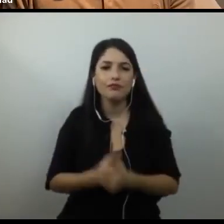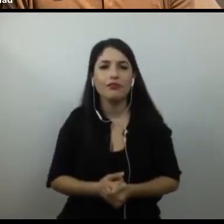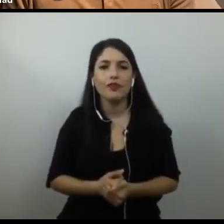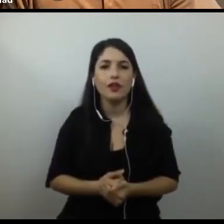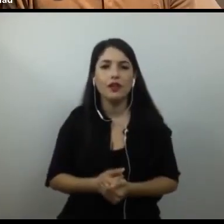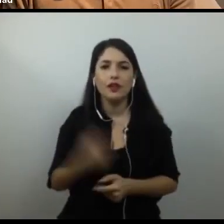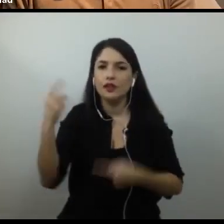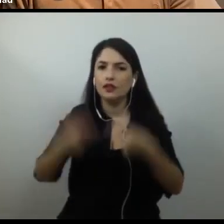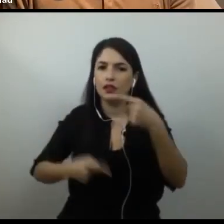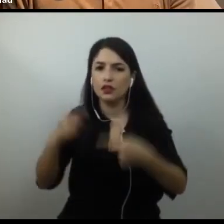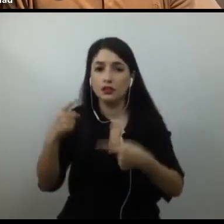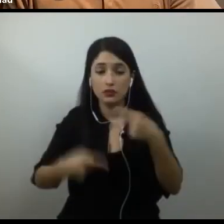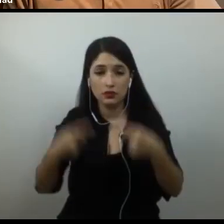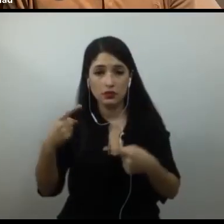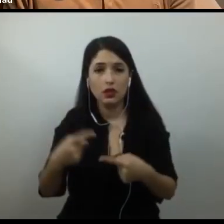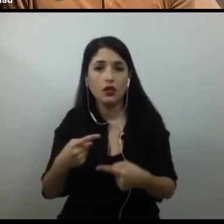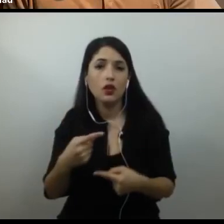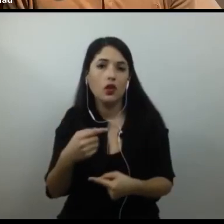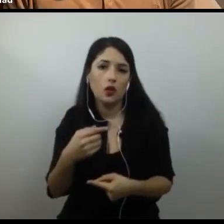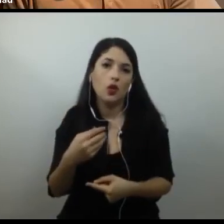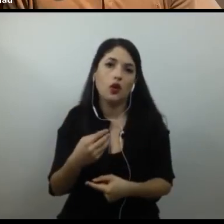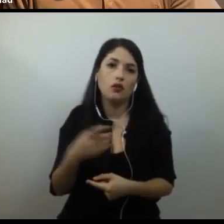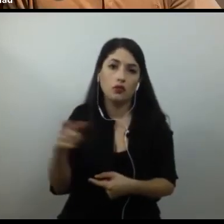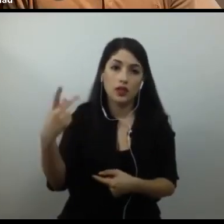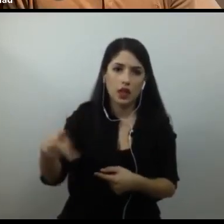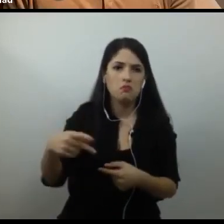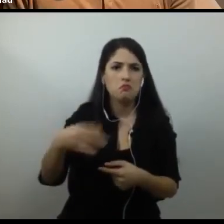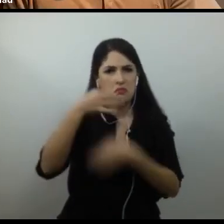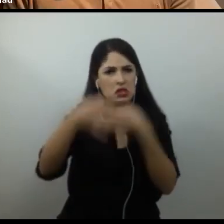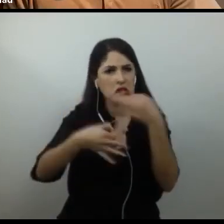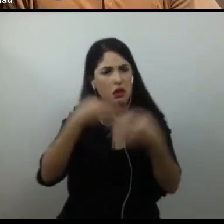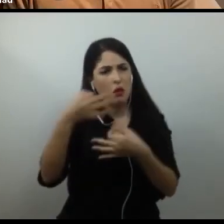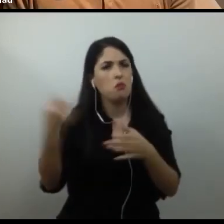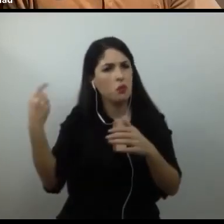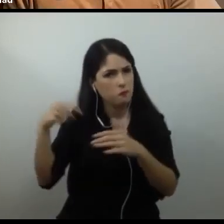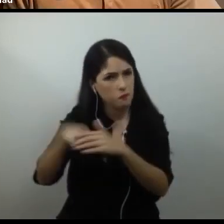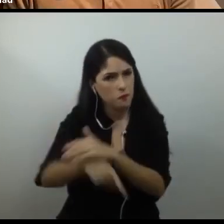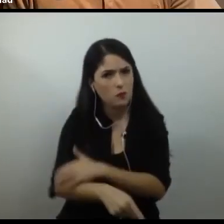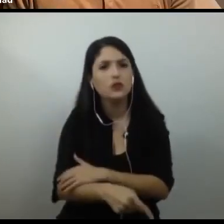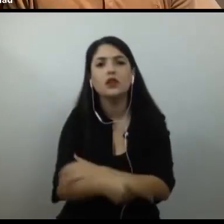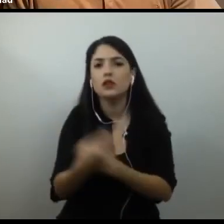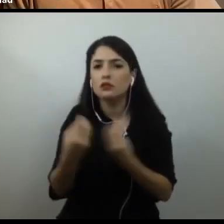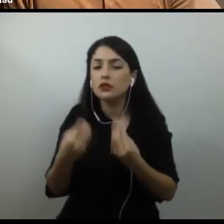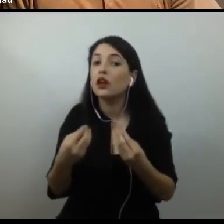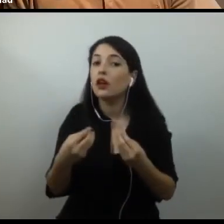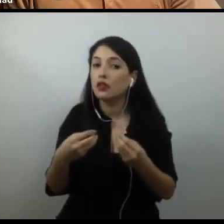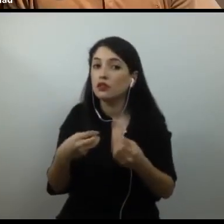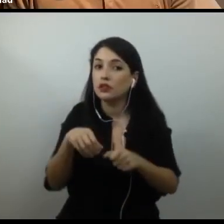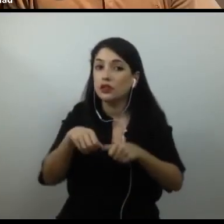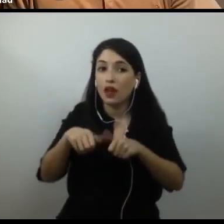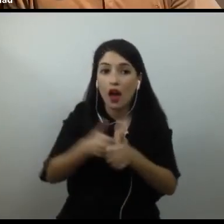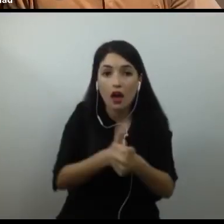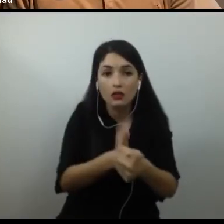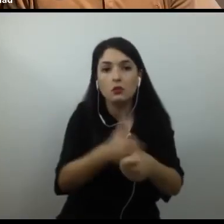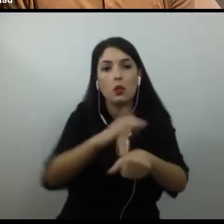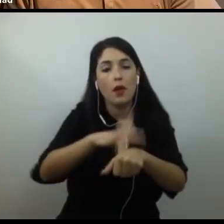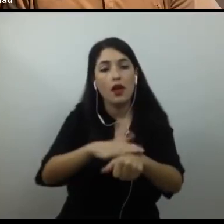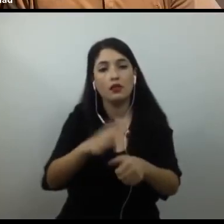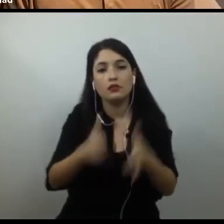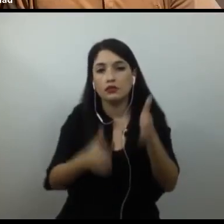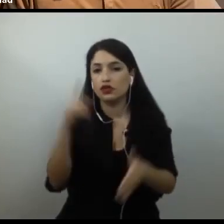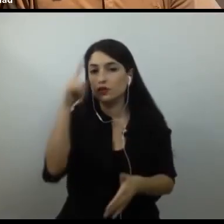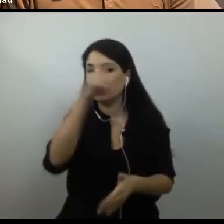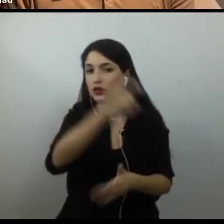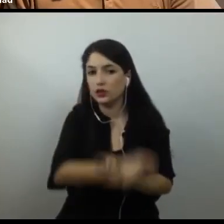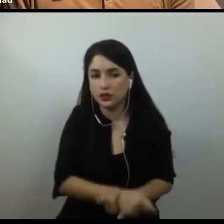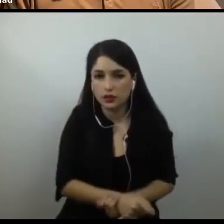intervenções, sempre muito oportunas e profundas, né? Tem guiado todo o nosso grupo nesse momento tão difícil, né? E falando em democracia e nesse debate